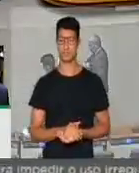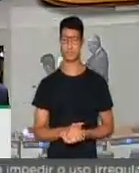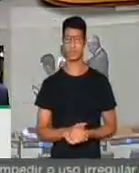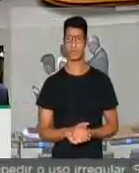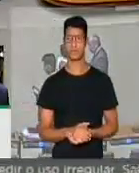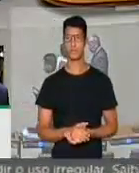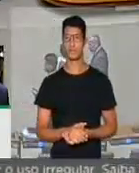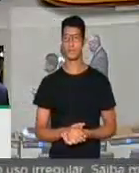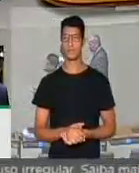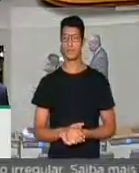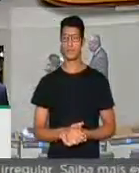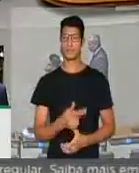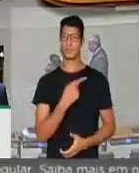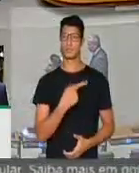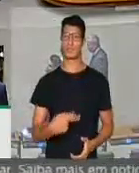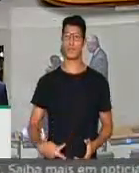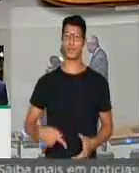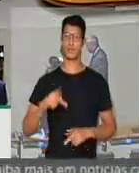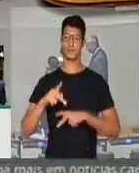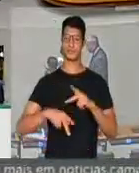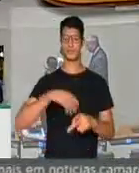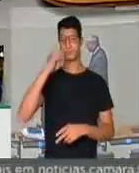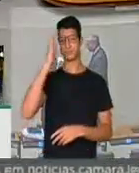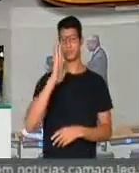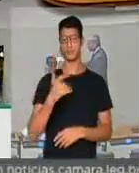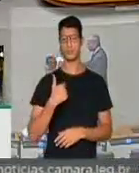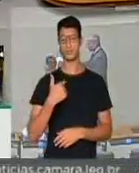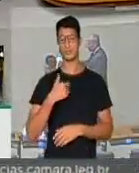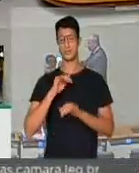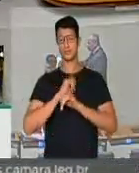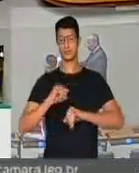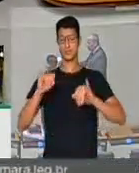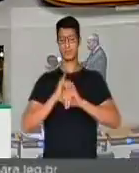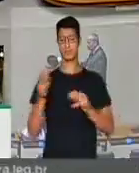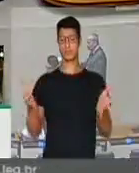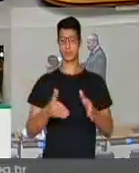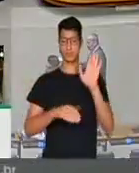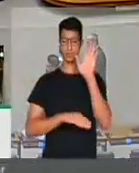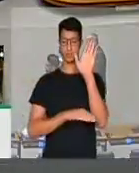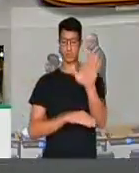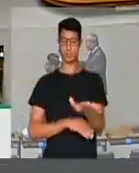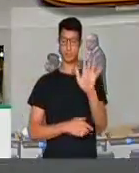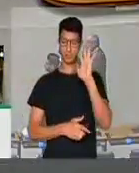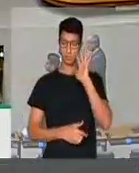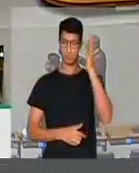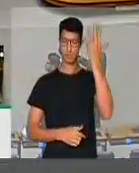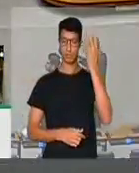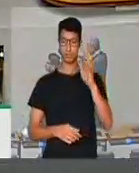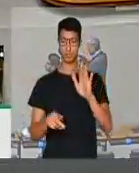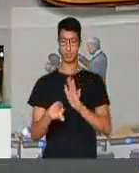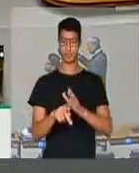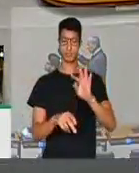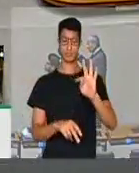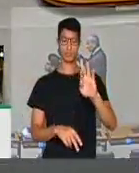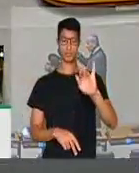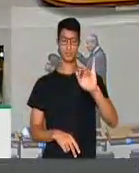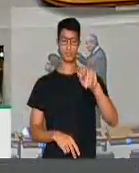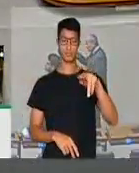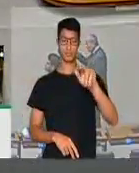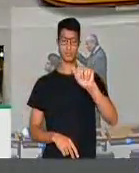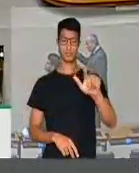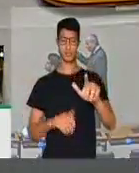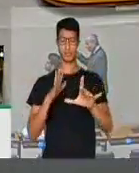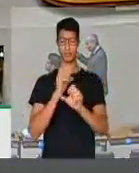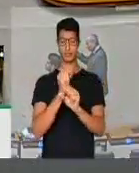Deputado João Fernando. Senhor presidente, povo brasileiro, quero repercutir na tarde de hoje uma decisão do Tribunal de Contas da